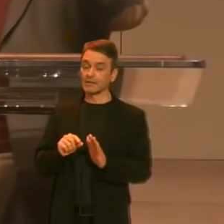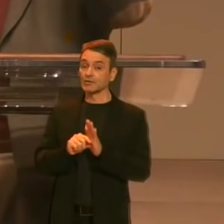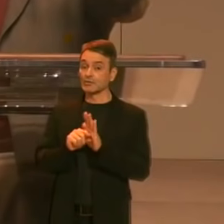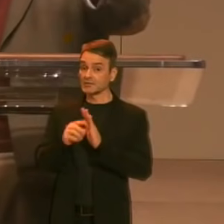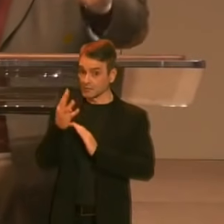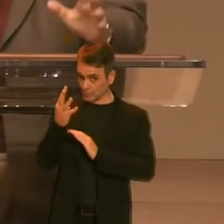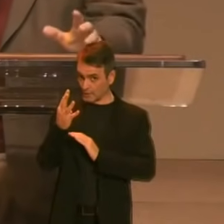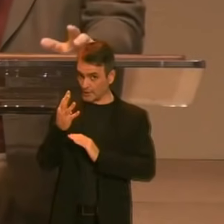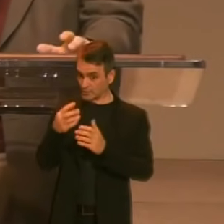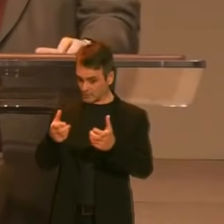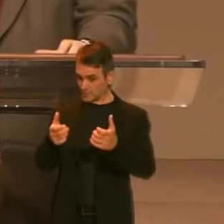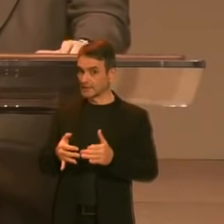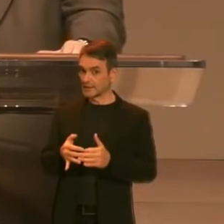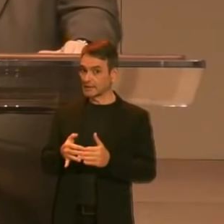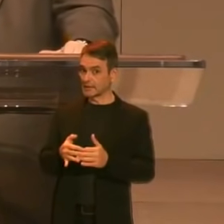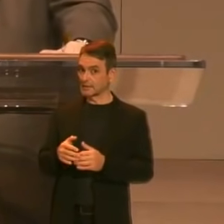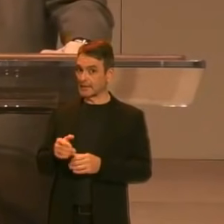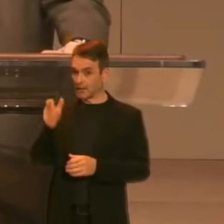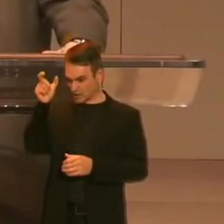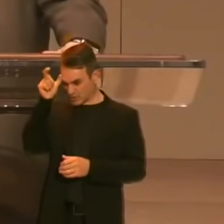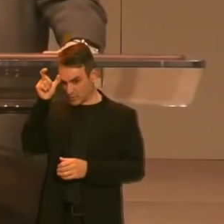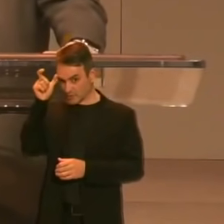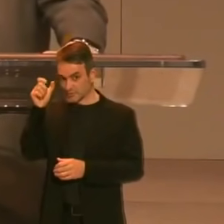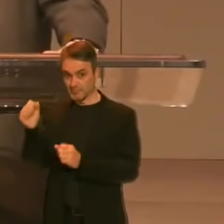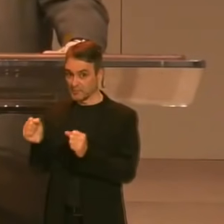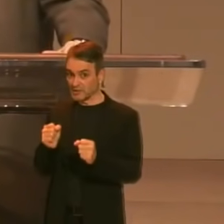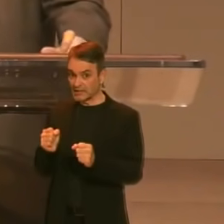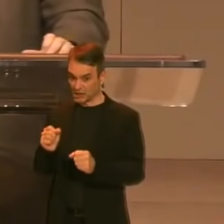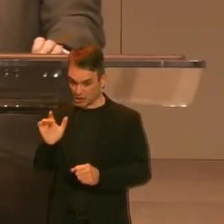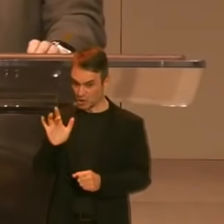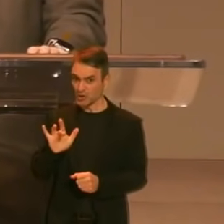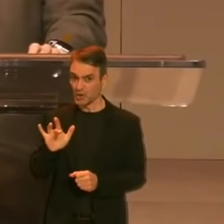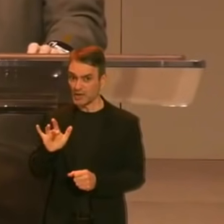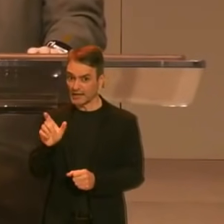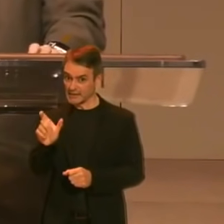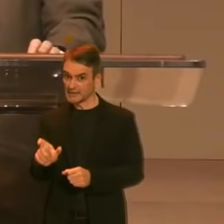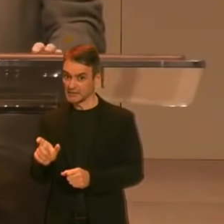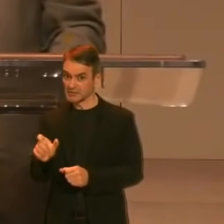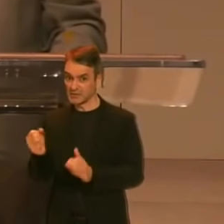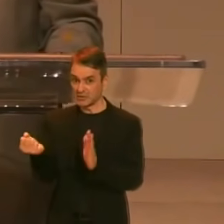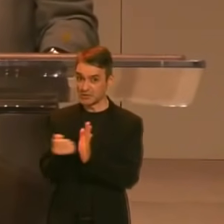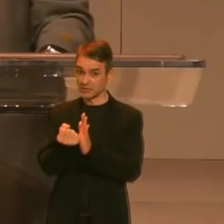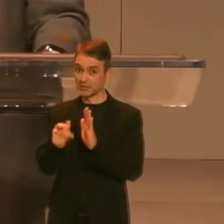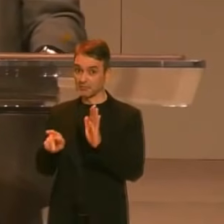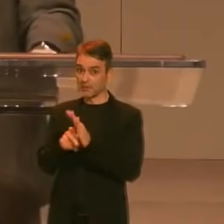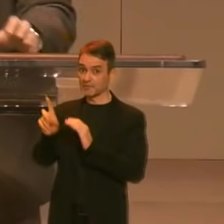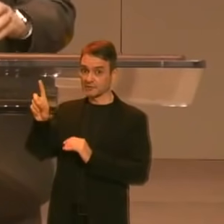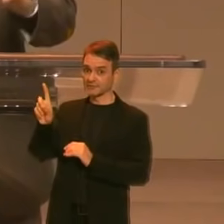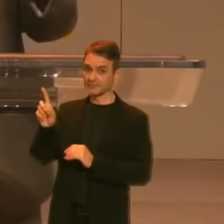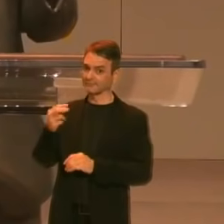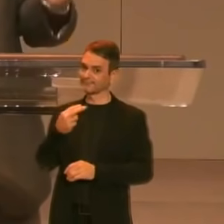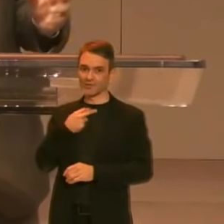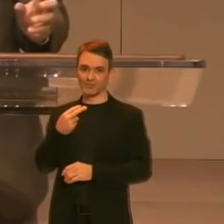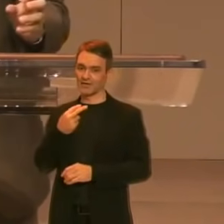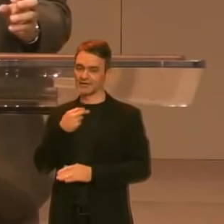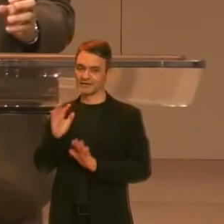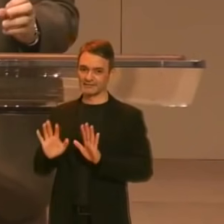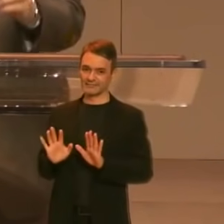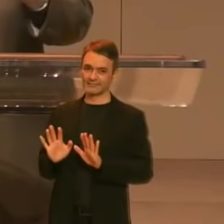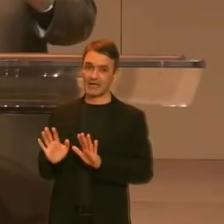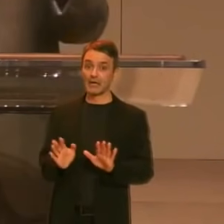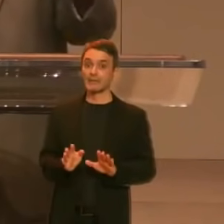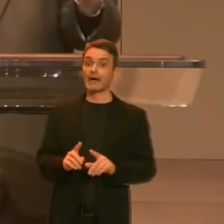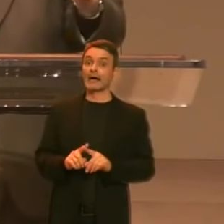naqueles que tinham o selo de Deus na testa. Mas na tribulação, a cólera de